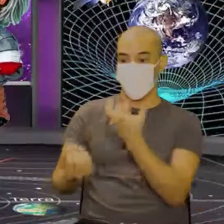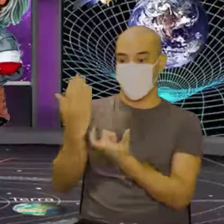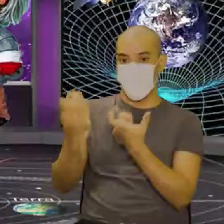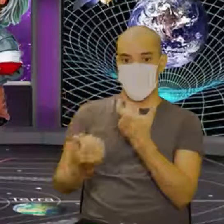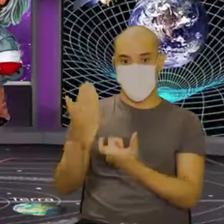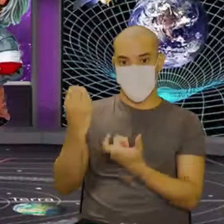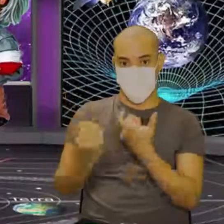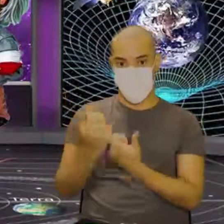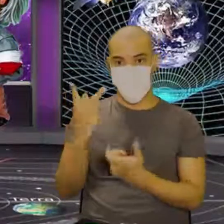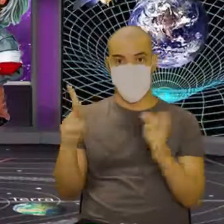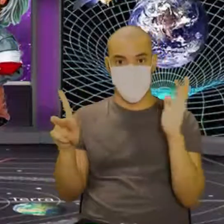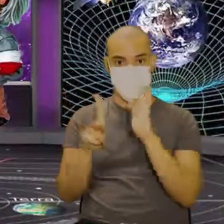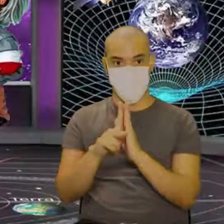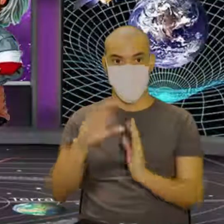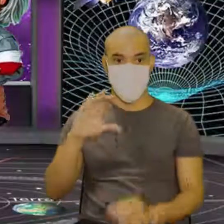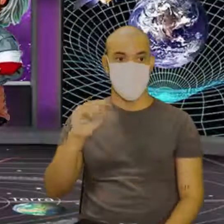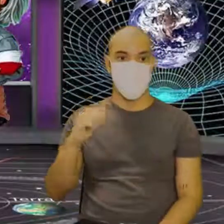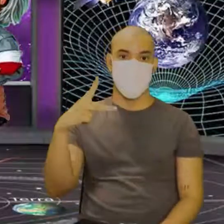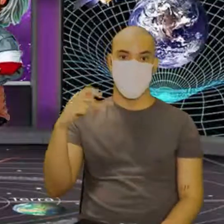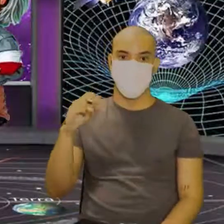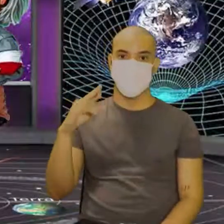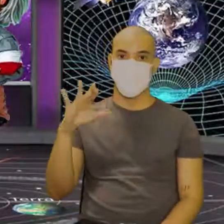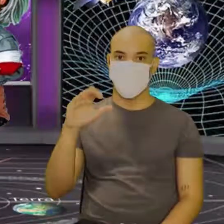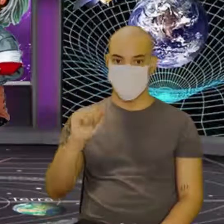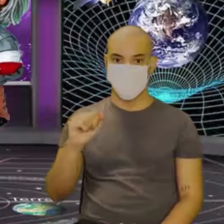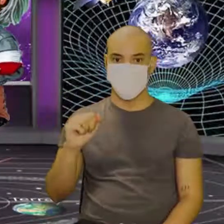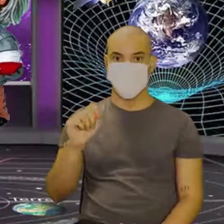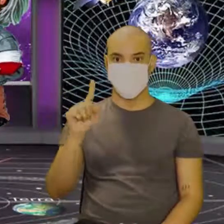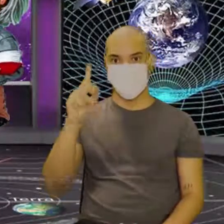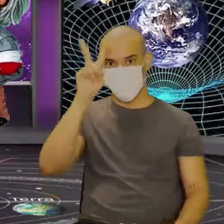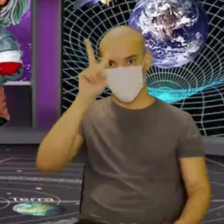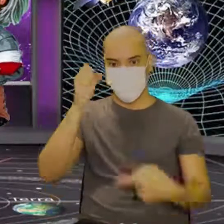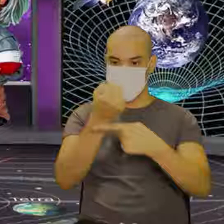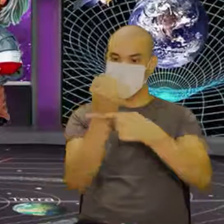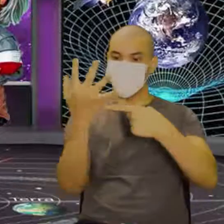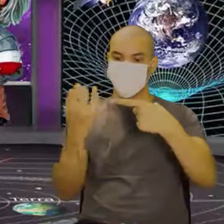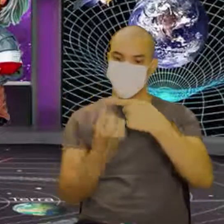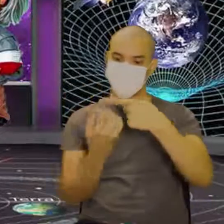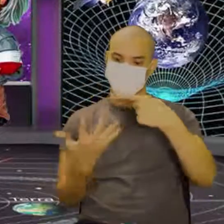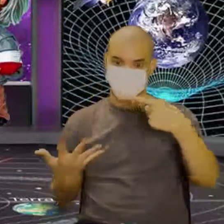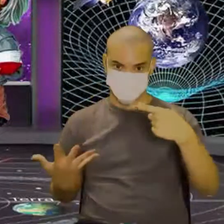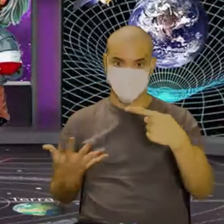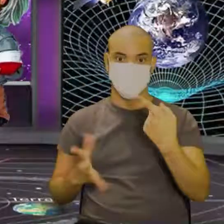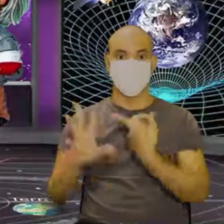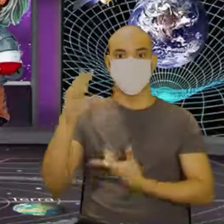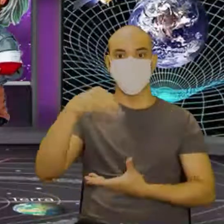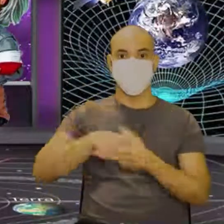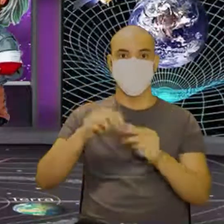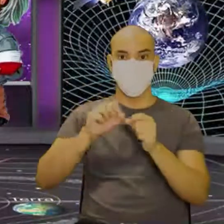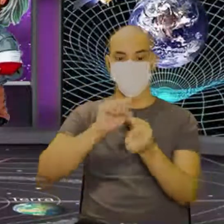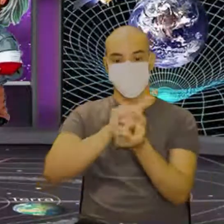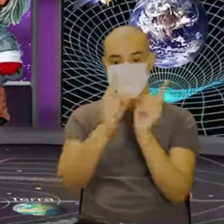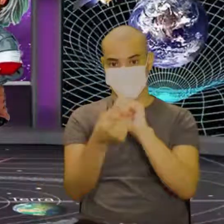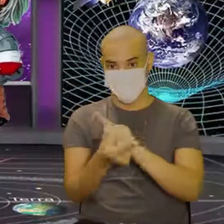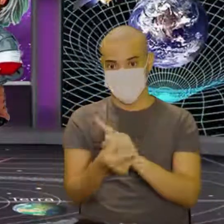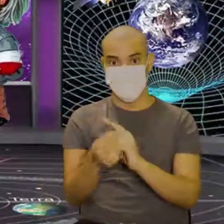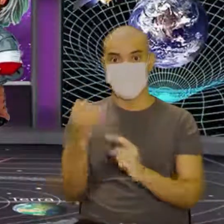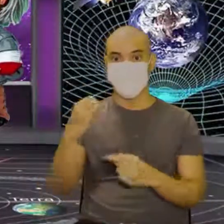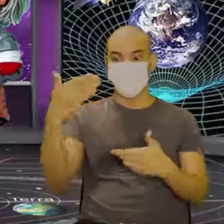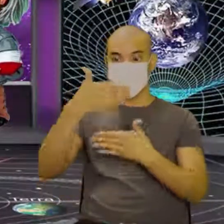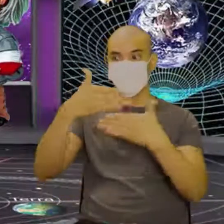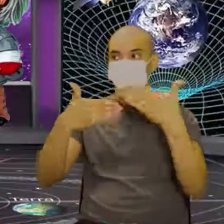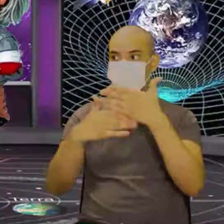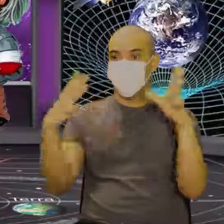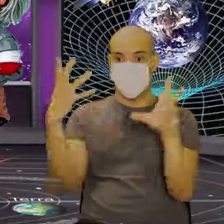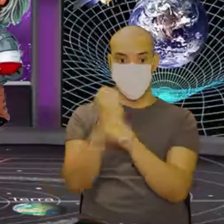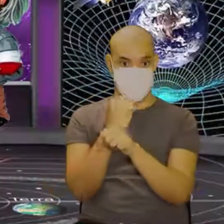da capacitância, tá? Que é a carga sobre a tensão. Em série você faz o inverso, em paralelo você